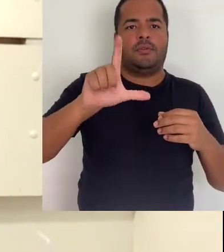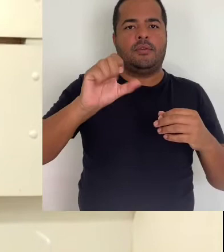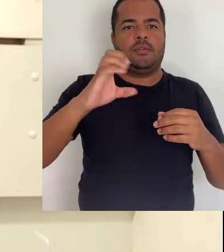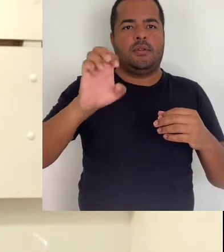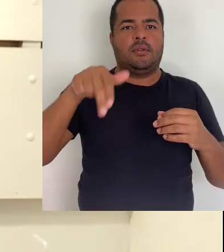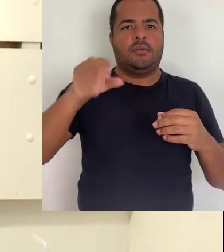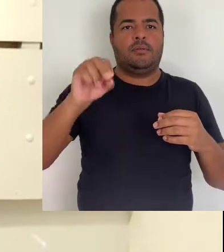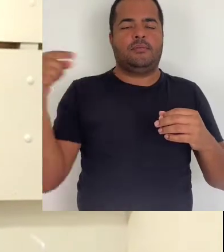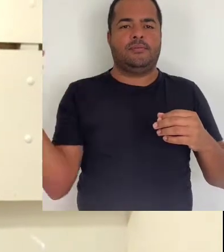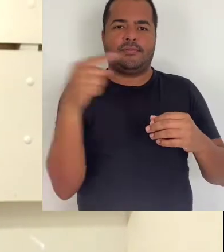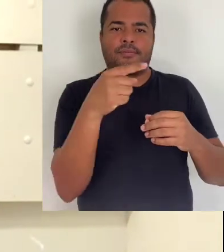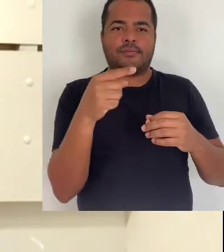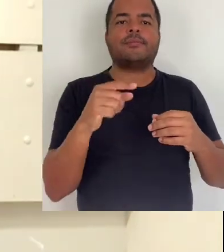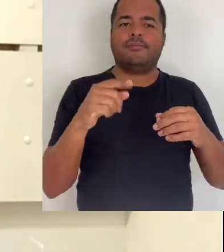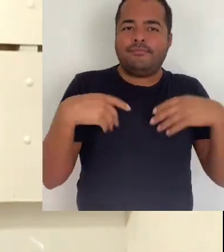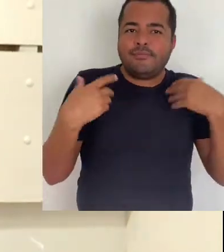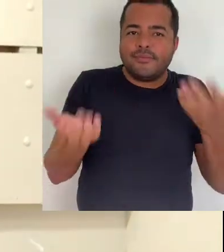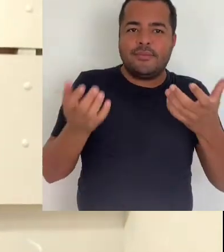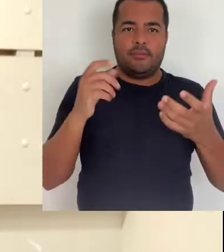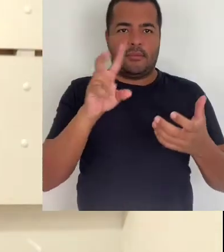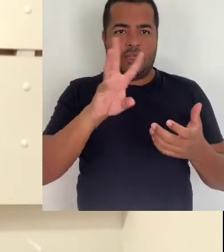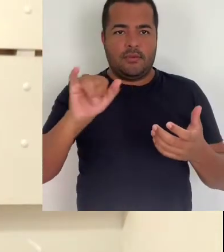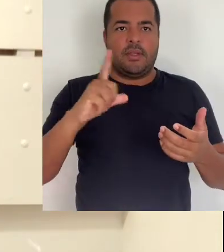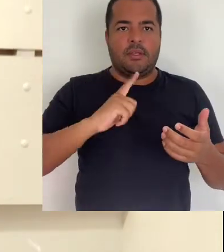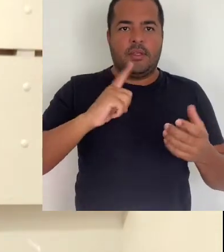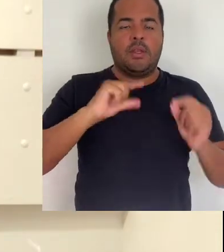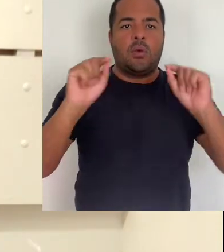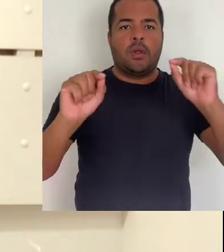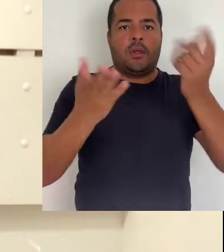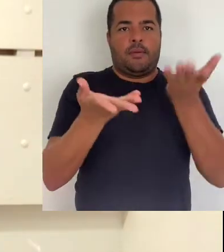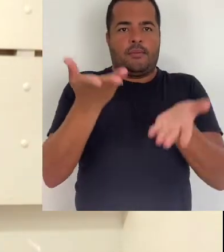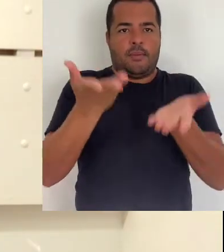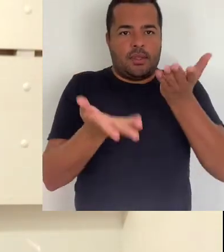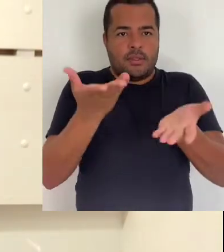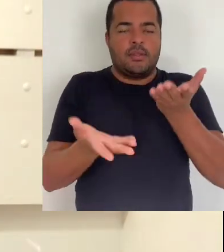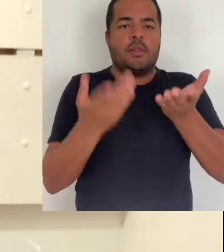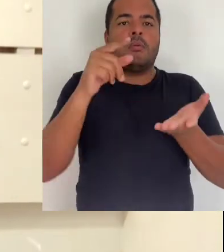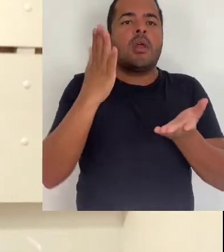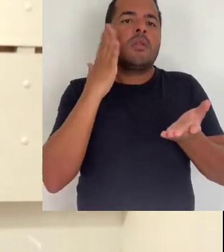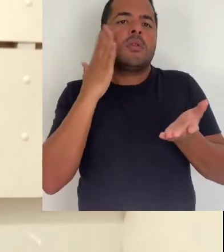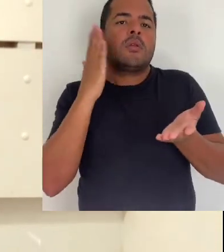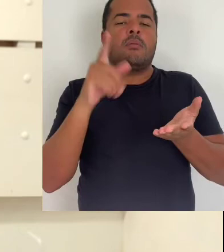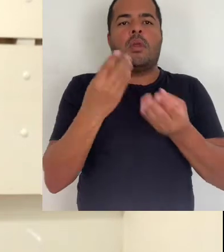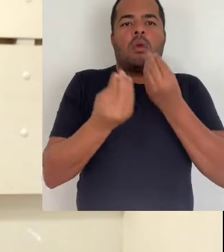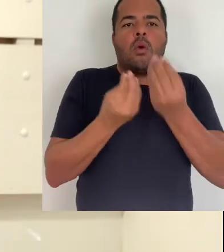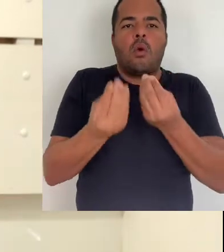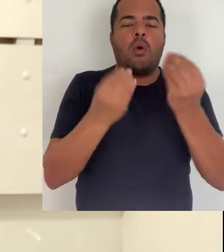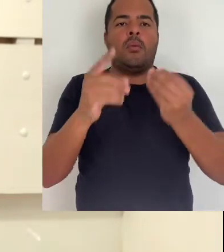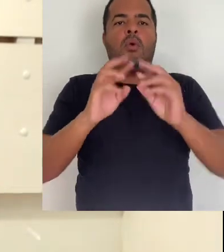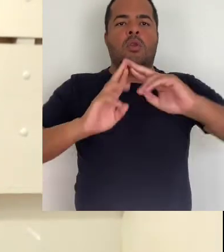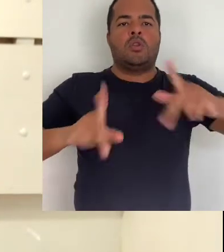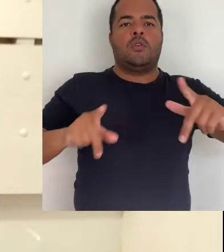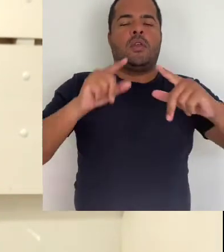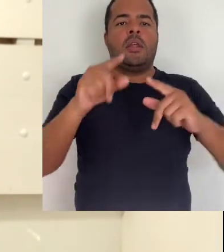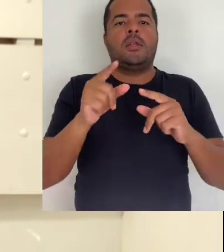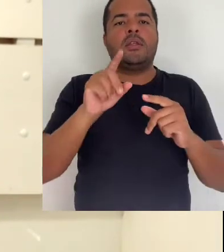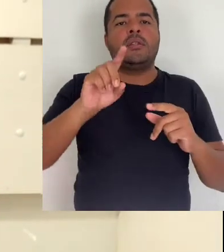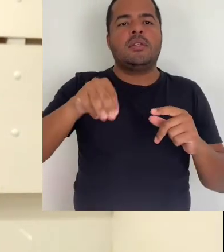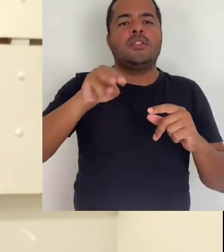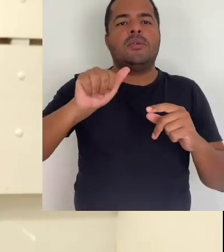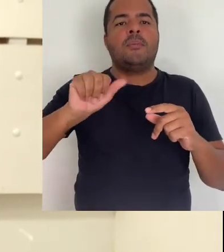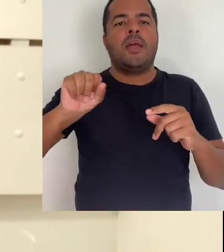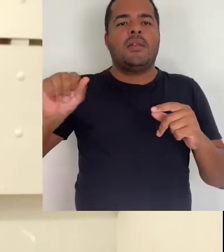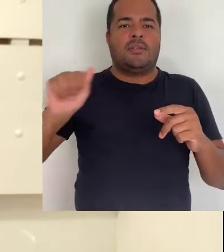certo? O nosso alceno. Então a gente vai ter agora que pesar para calcular a diferença de